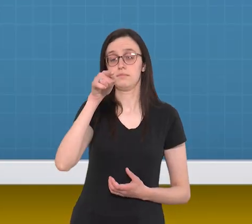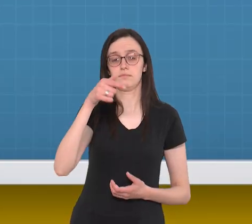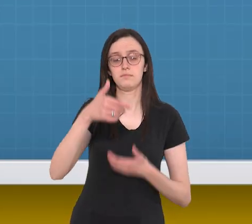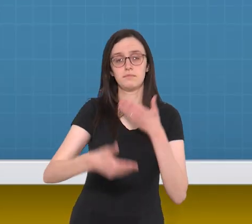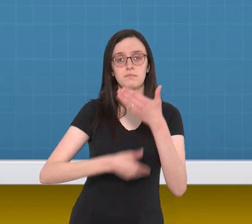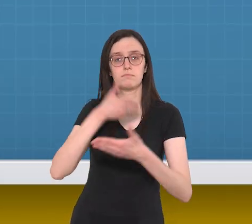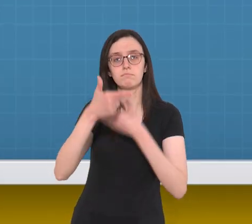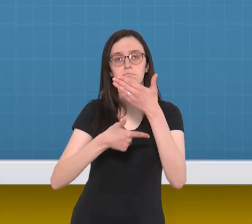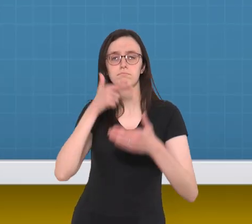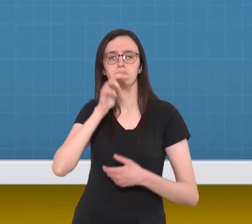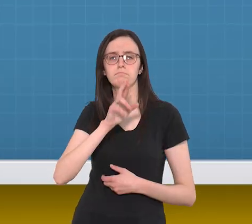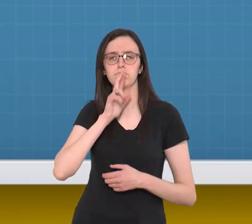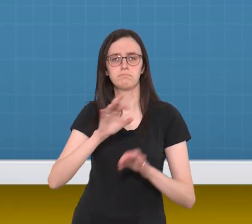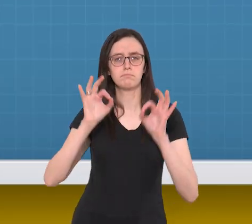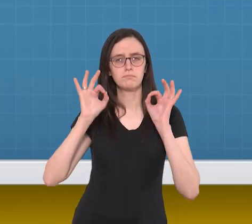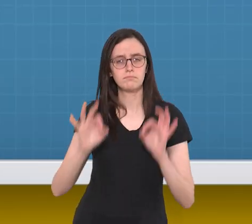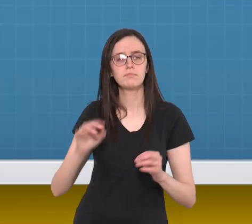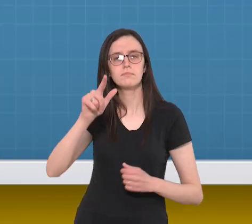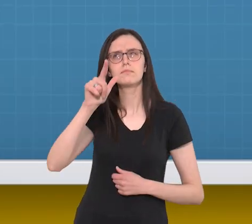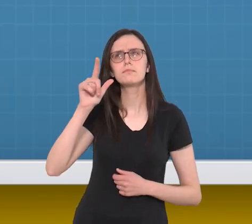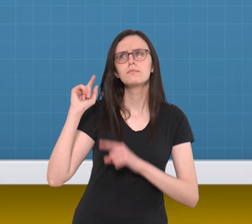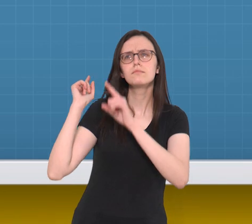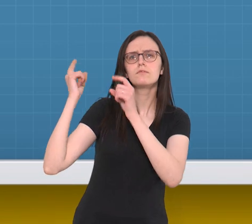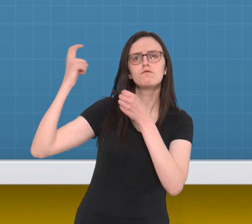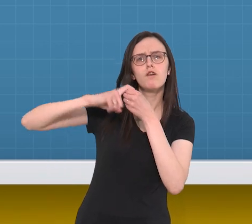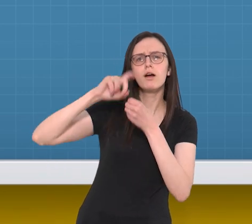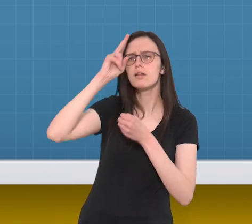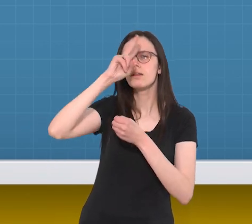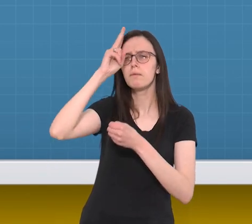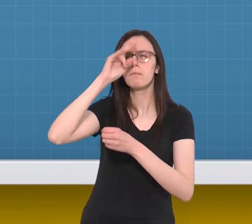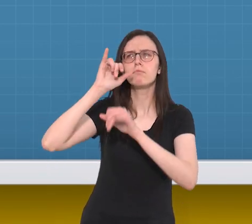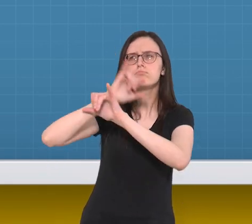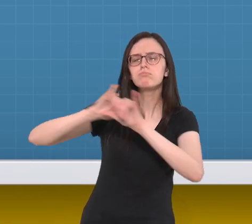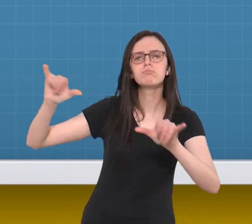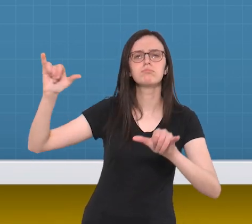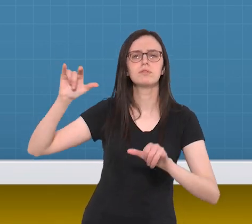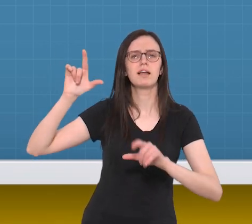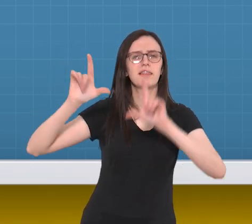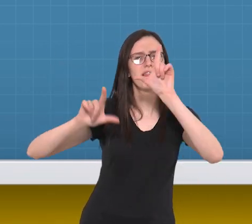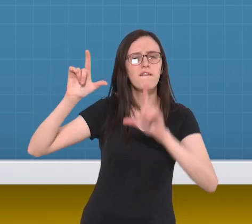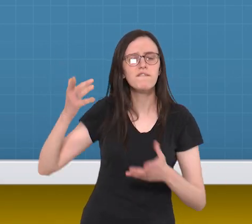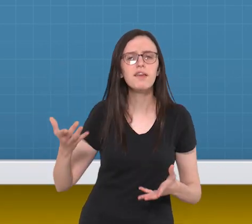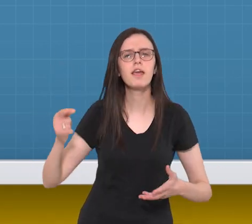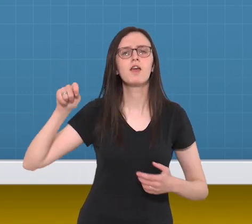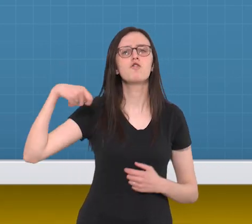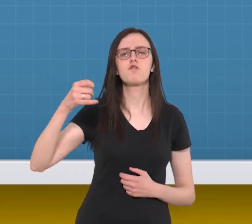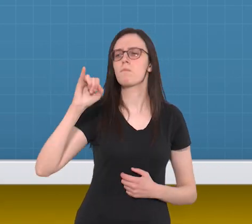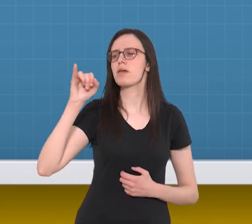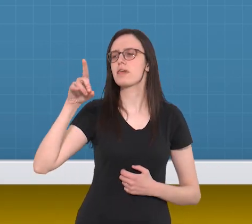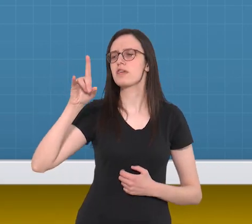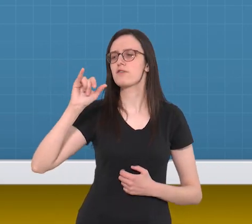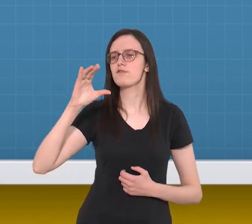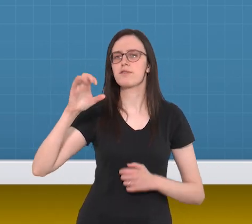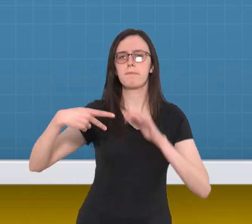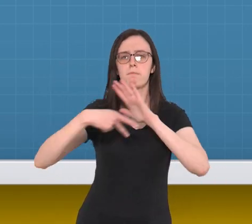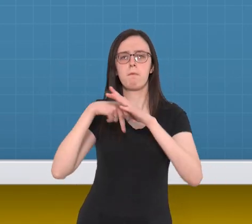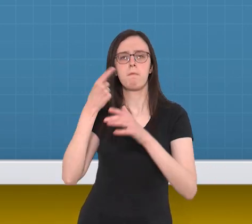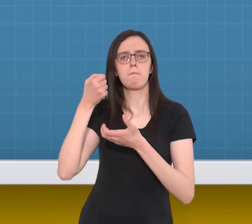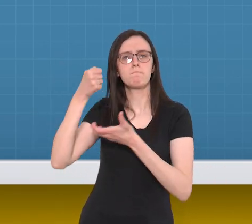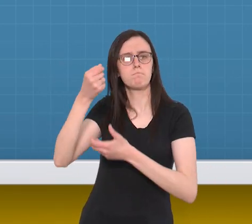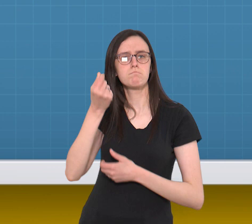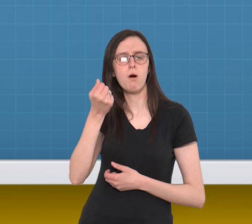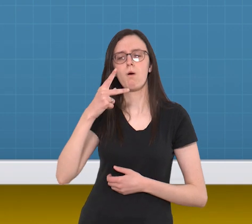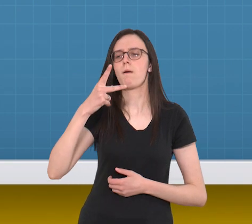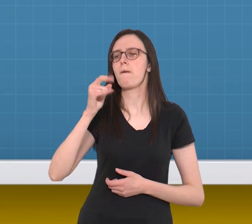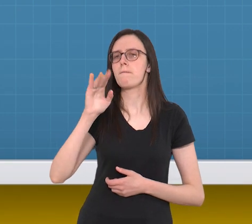você nesse processo aí de construção da resposta começou a relembrar algumas notícias que você viu na TV sobre índice